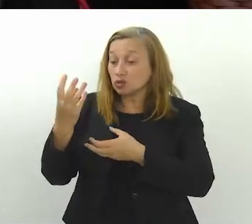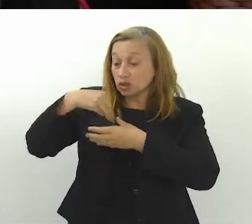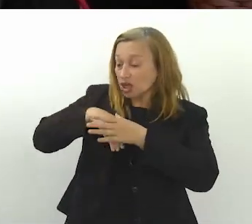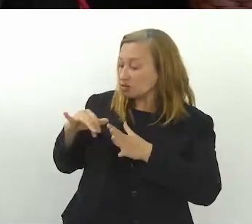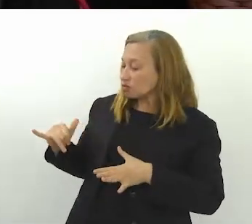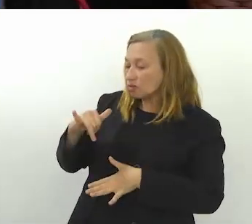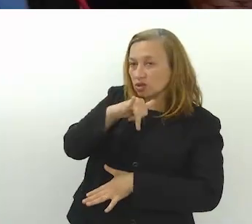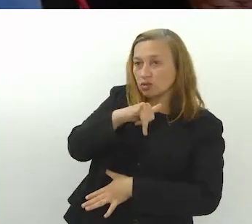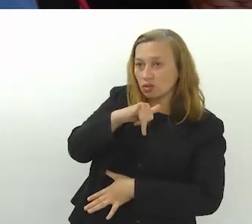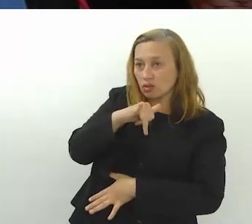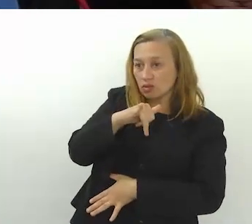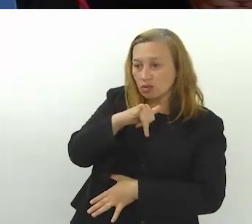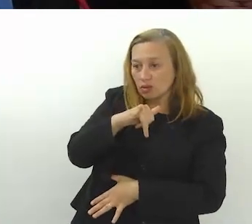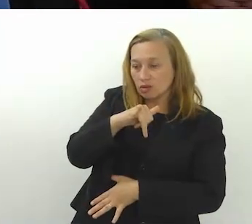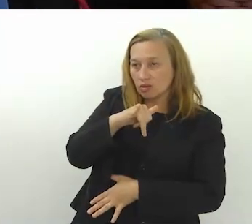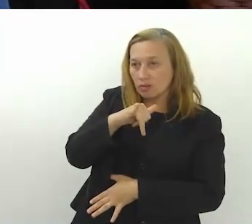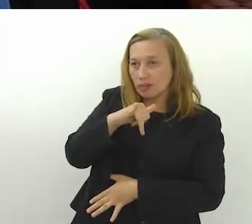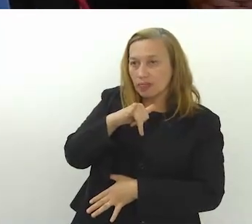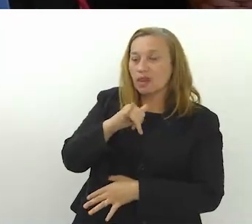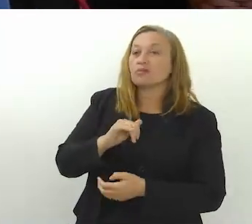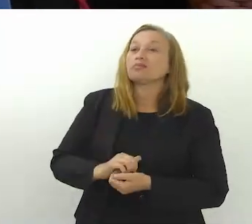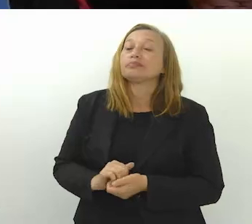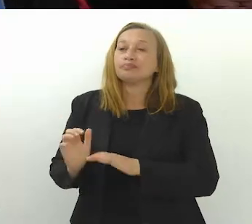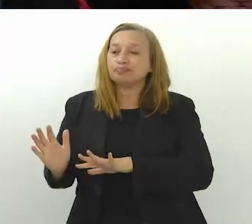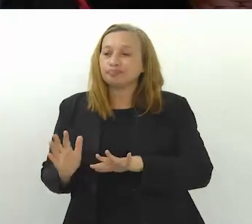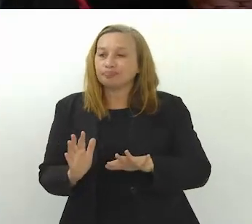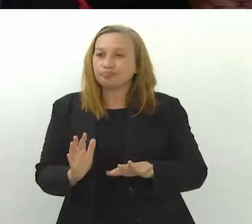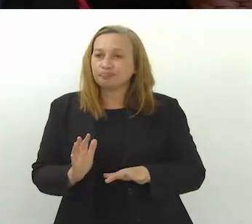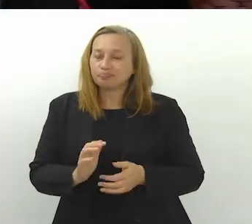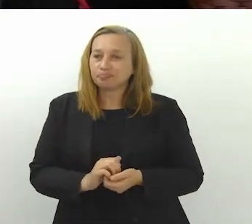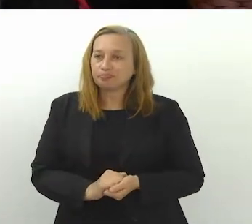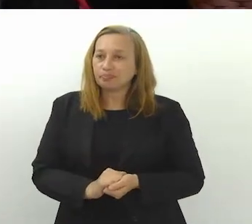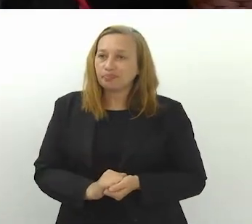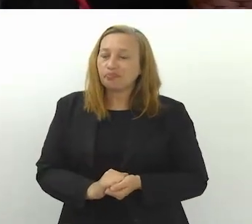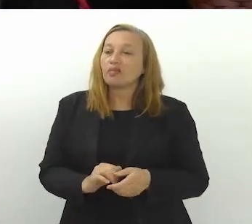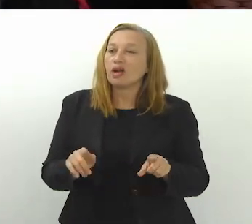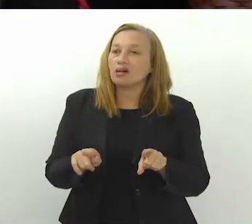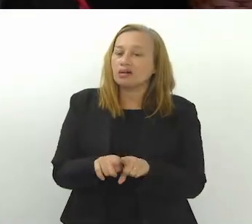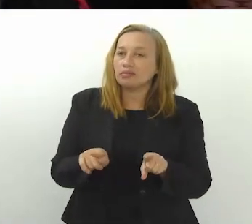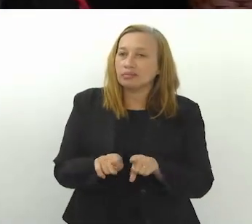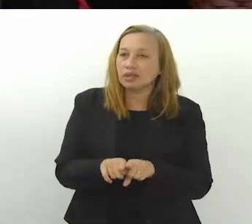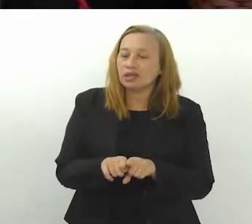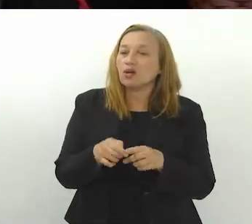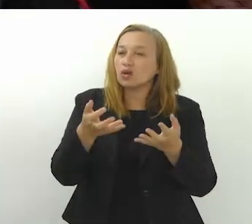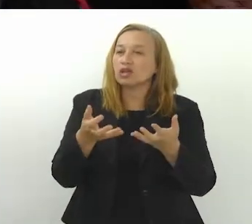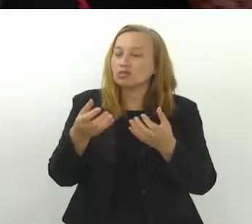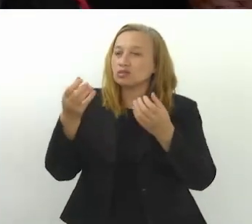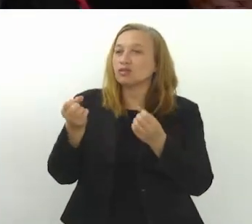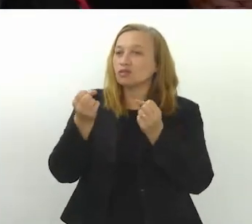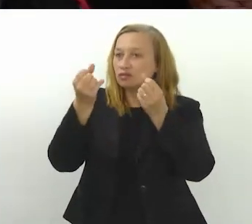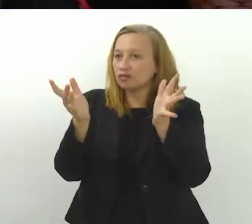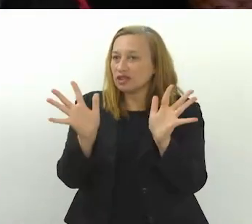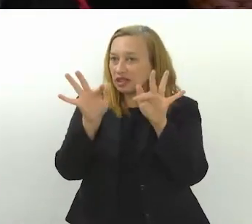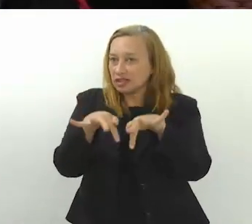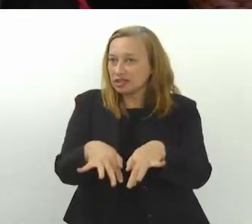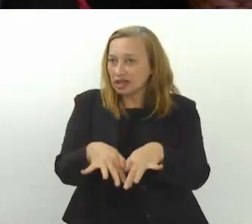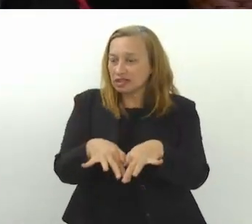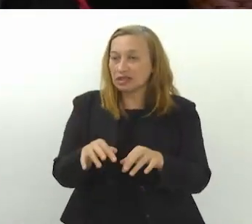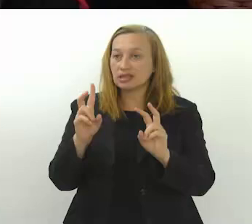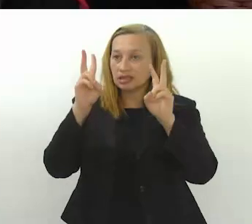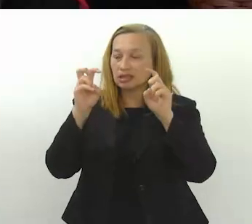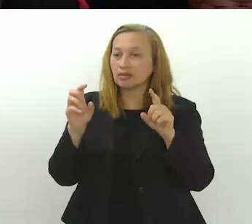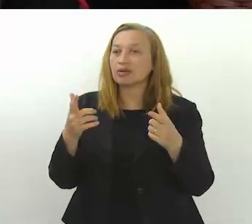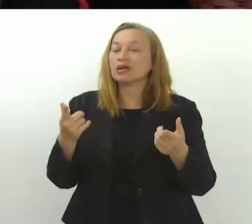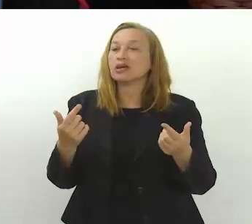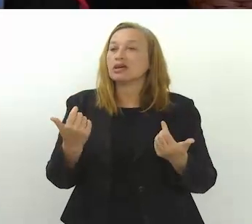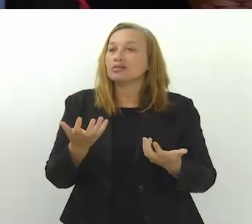do metrô, né, na Alemanha. Isso foi durante a Copa de 2006. Então, eu sei o que é isso também. Então, eu queria que o senhor fechasse esse tema, porque a gente